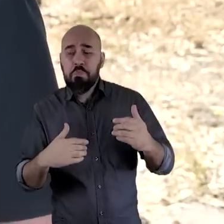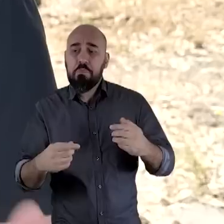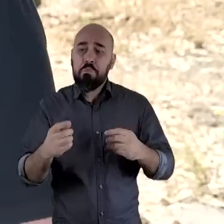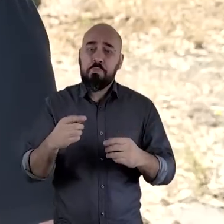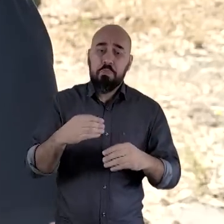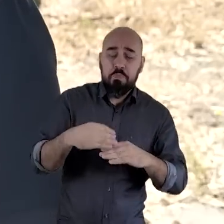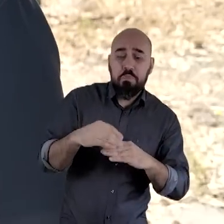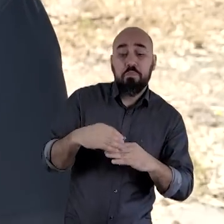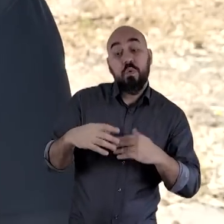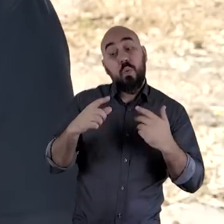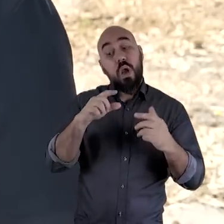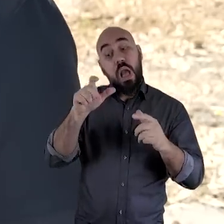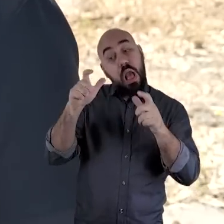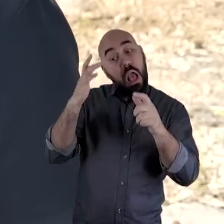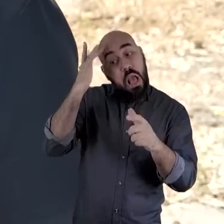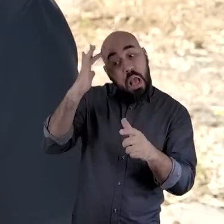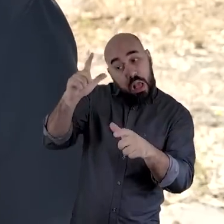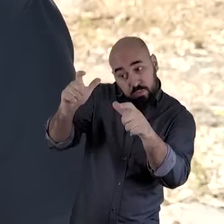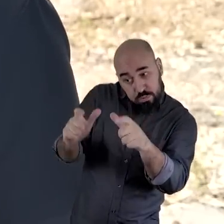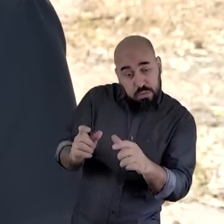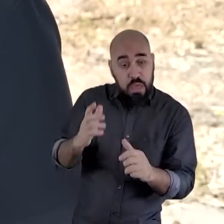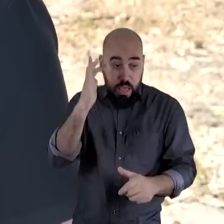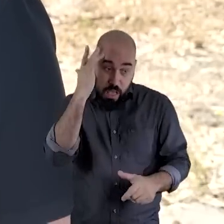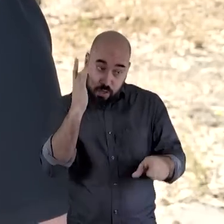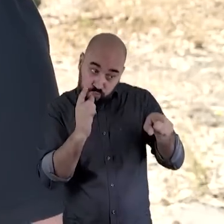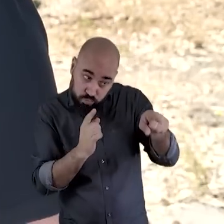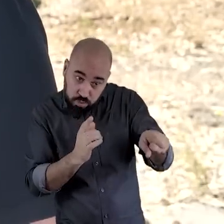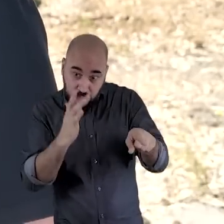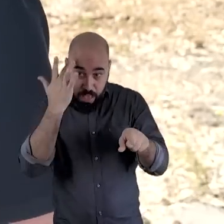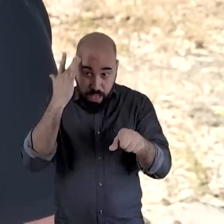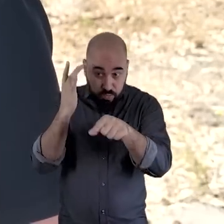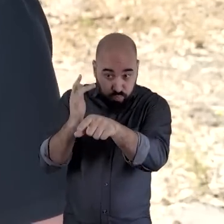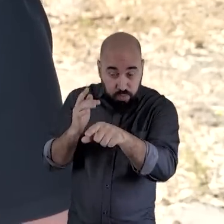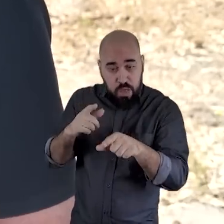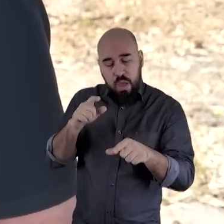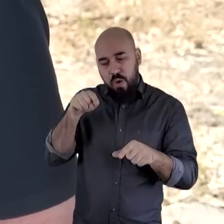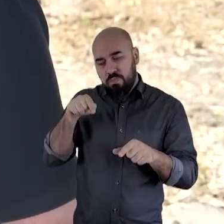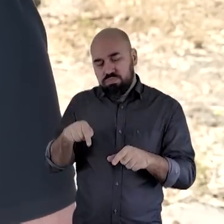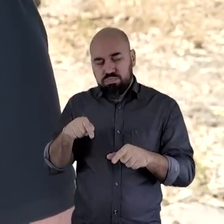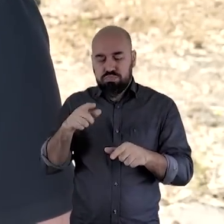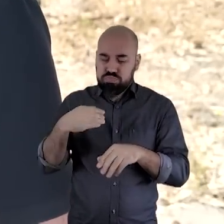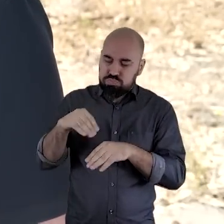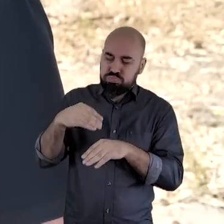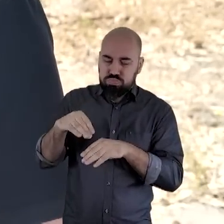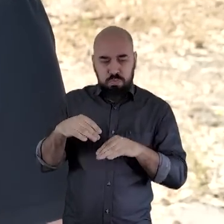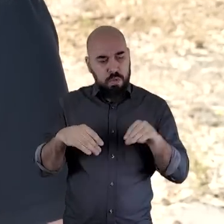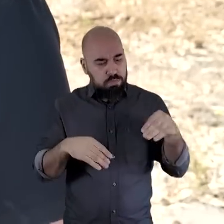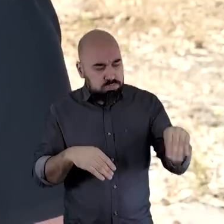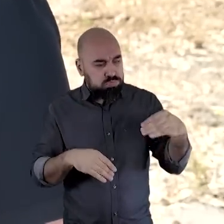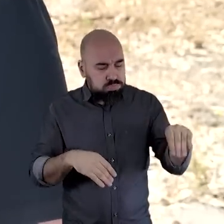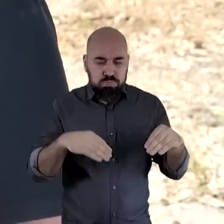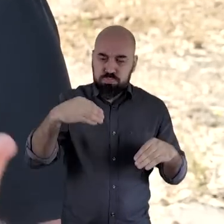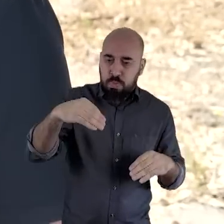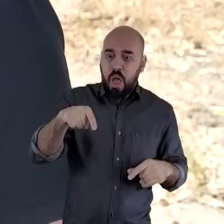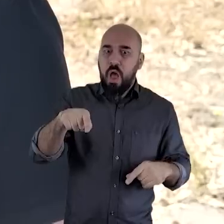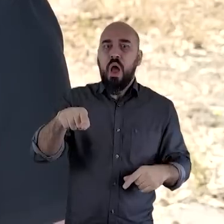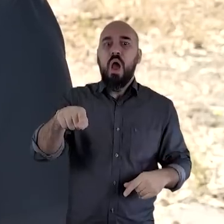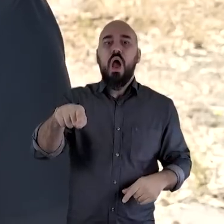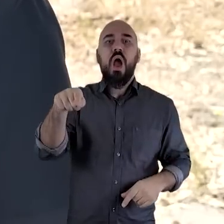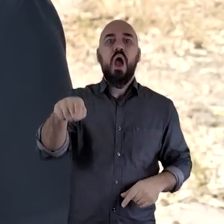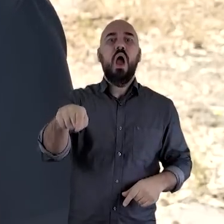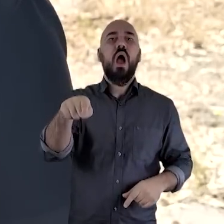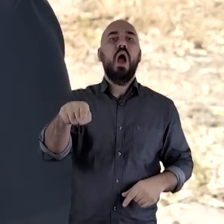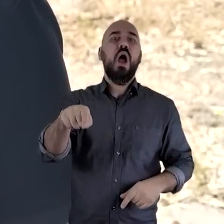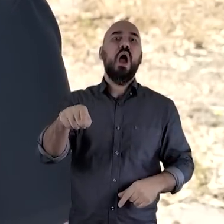seriam possíveis e descobri que esse era o local mais provável de ser, de fato,